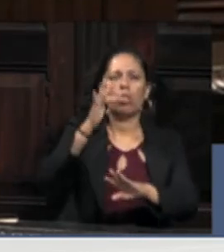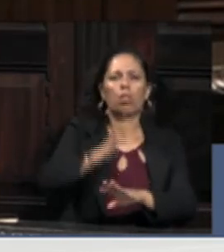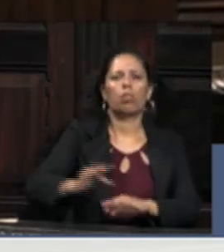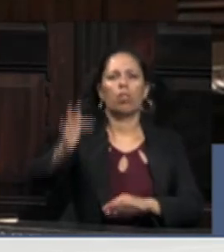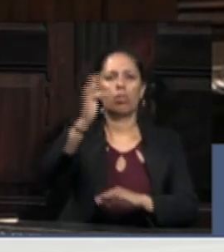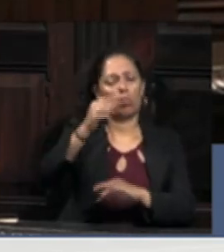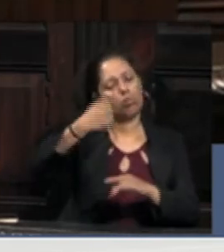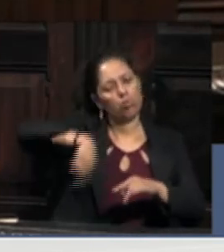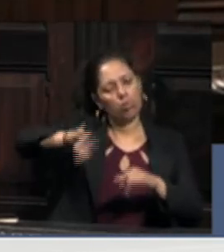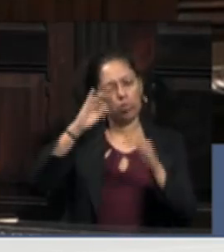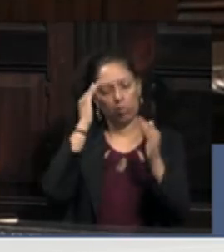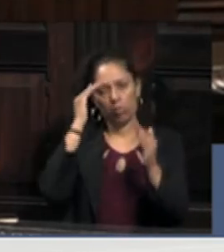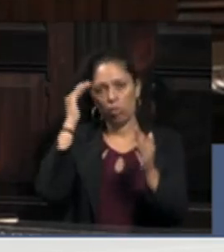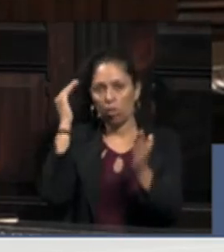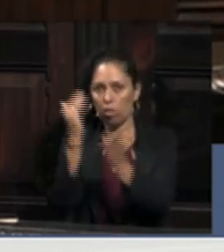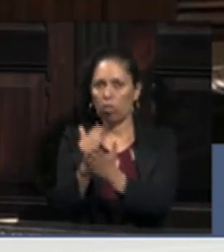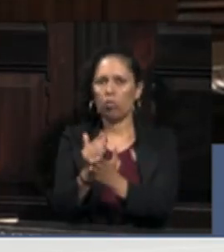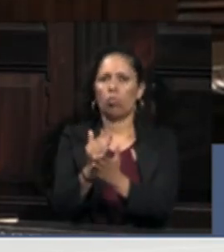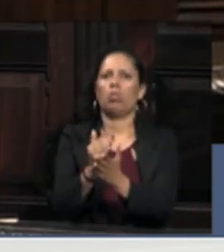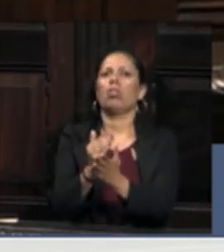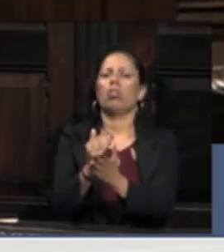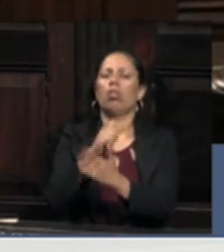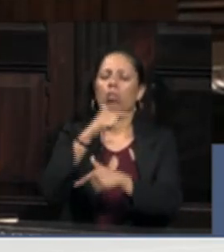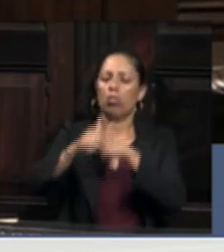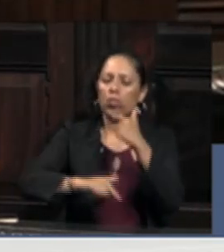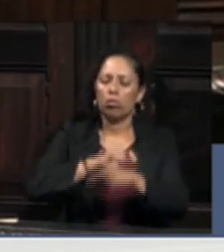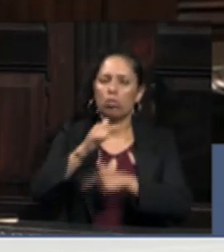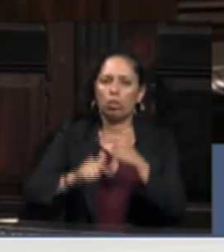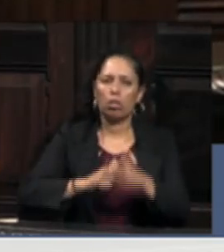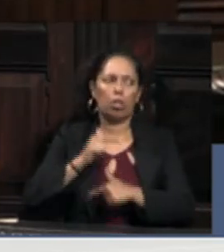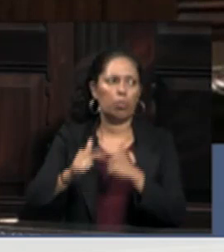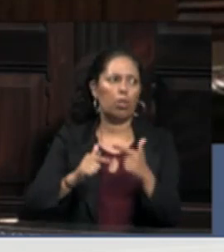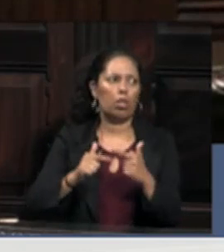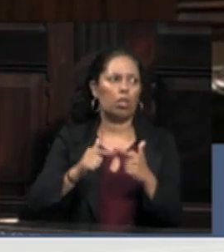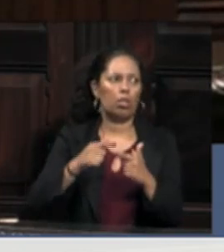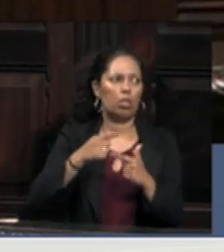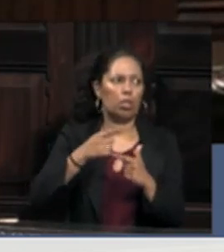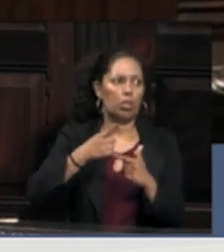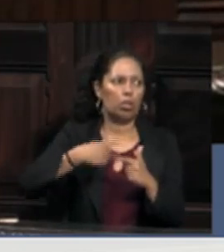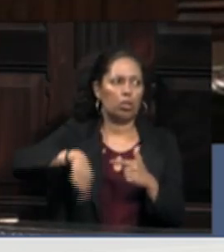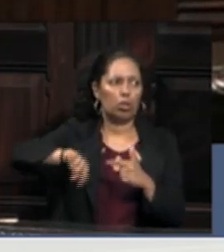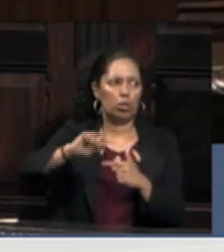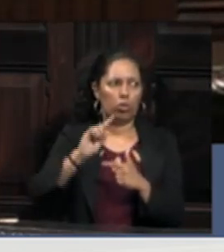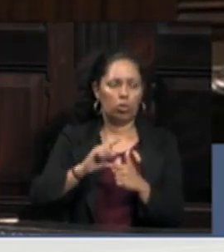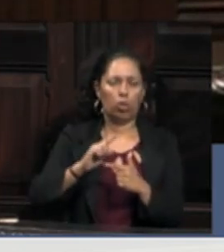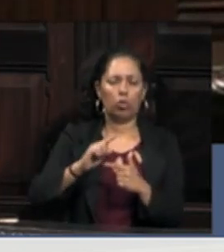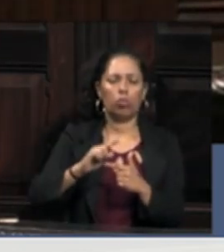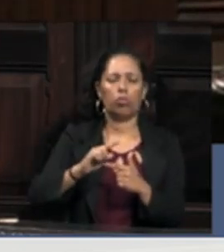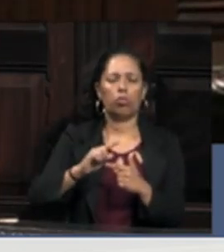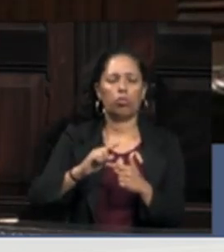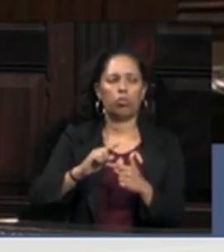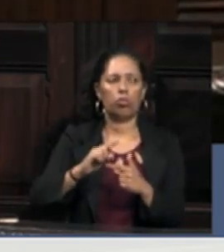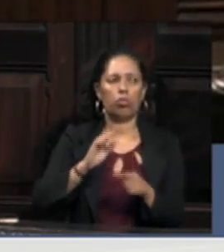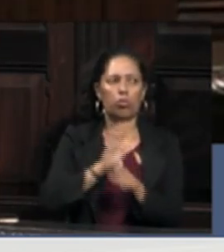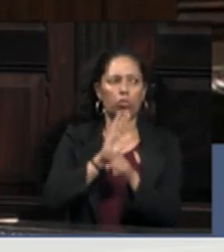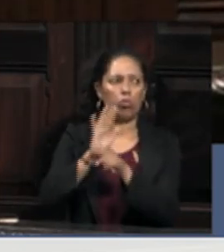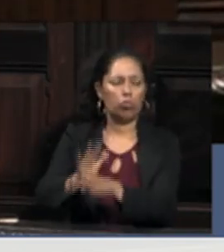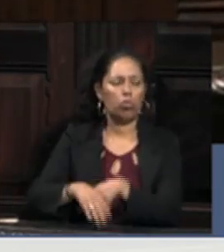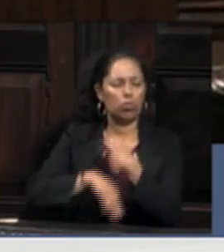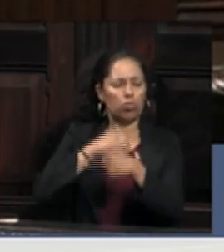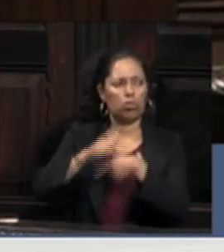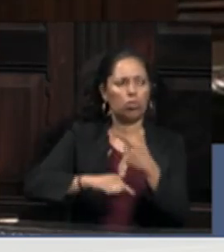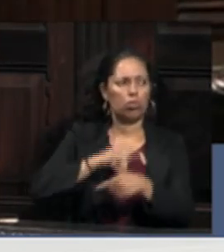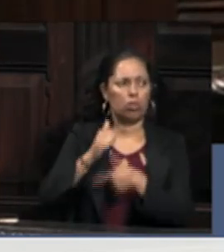garantir como regime de trabalho, não como gratificação, não como adicional temporária, como regime de trabalho em